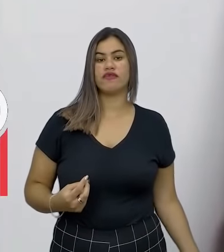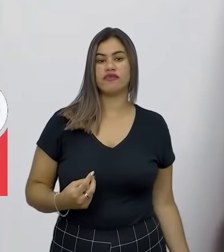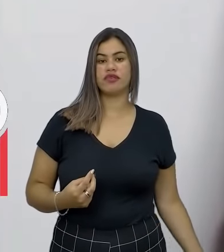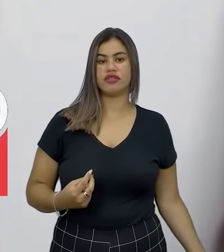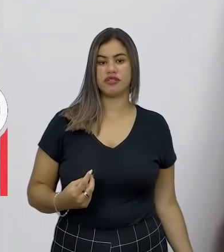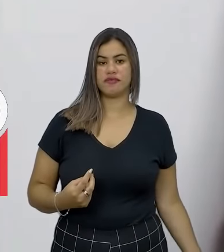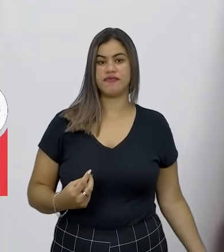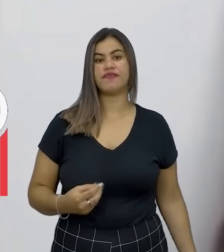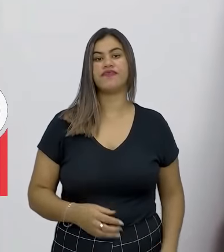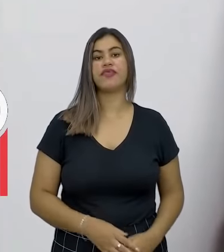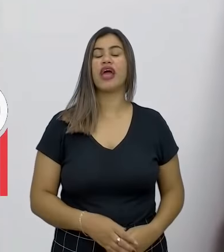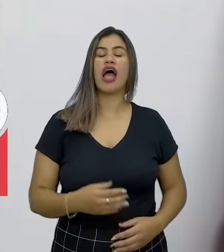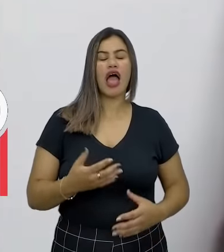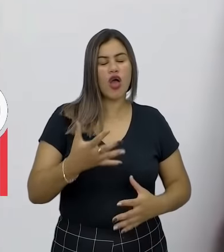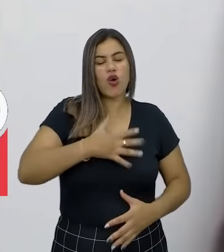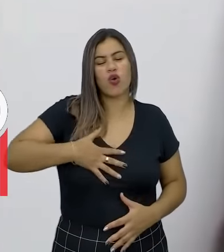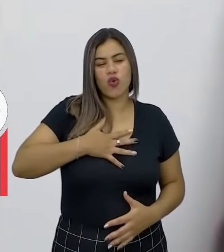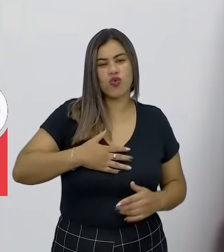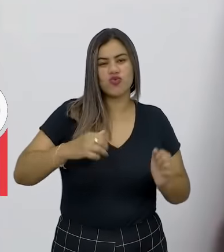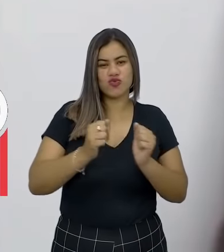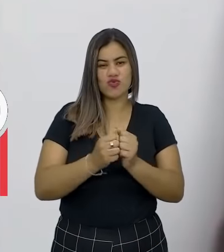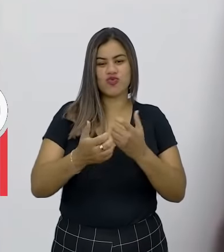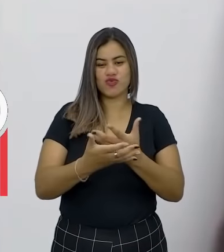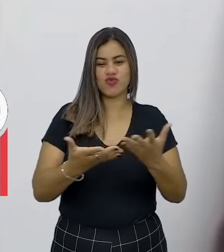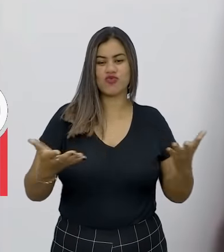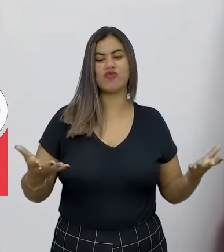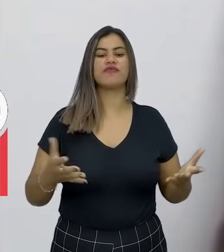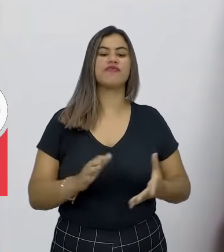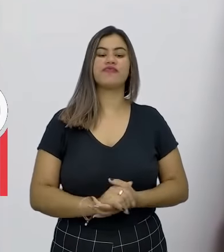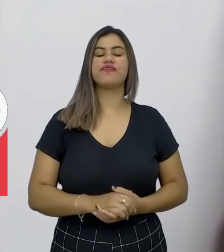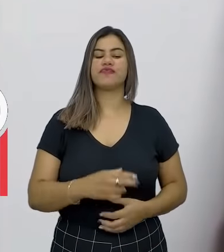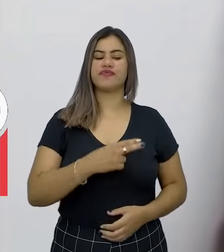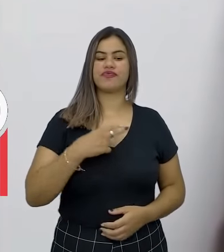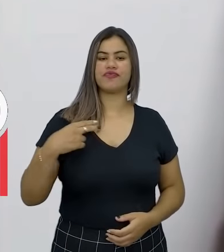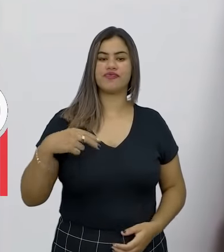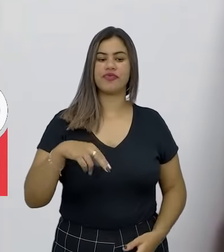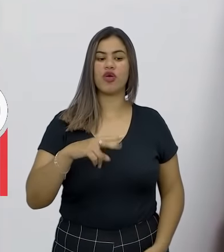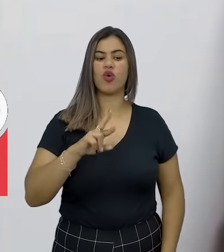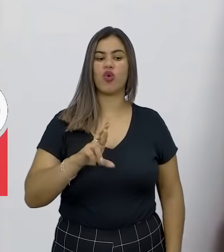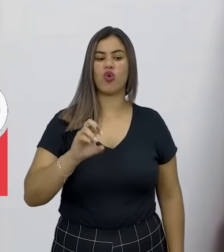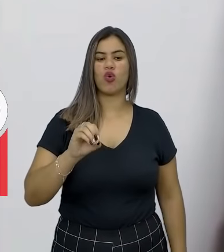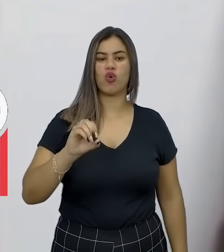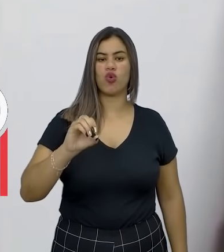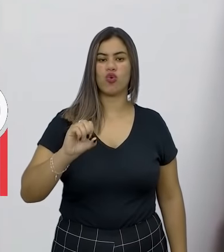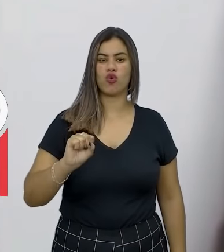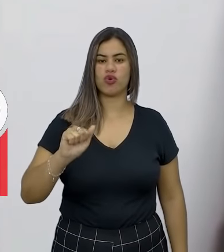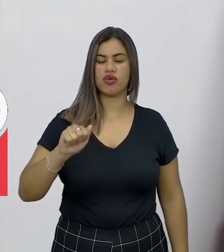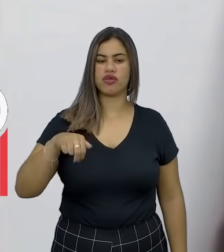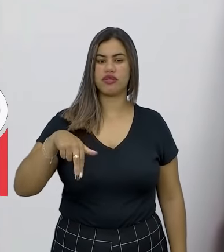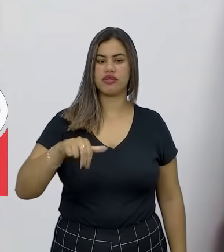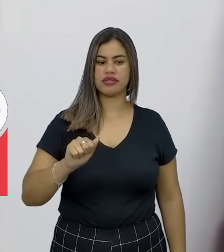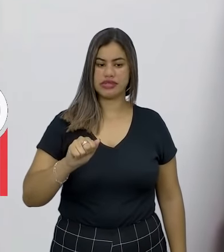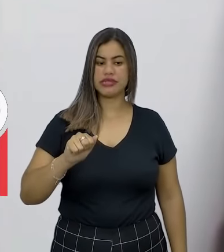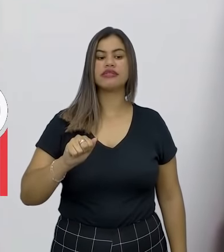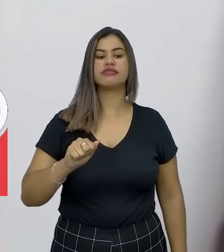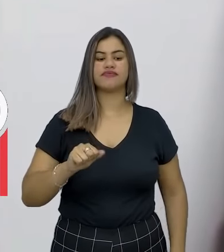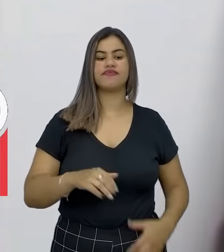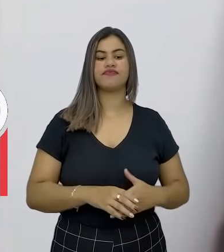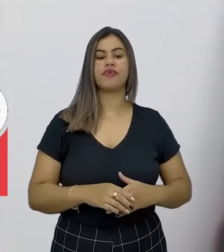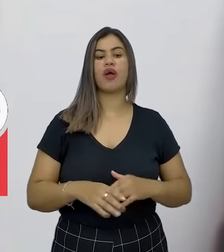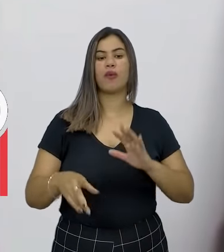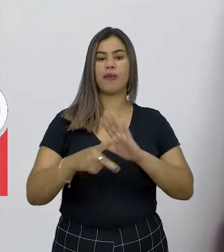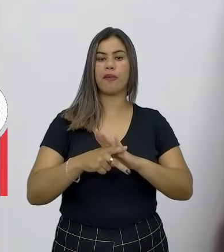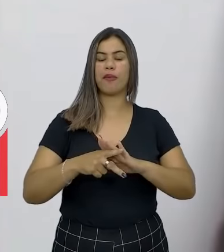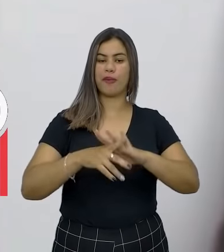estar aqui com todos vocês. Eu sou a professora Rosana Magni, sou mestre e doutora em Educação Matemática, né? Mas o